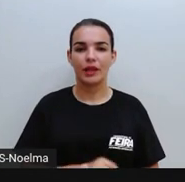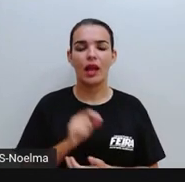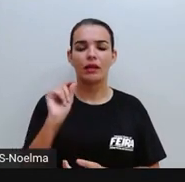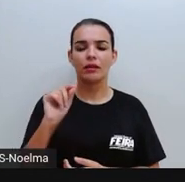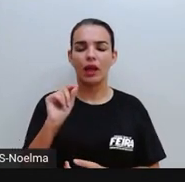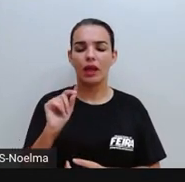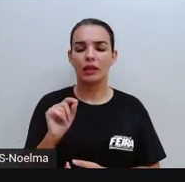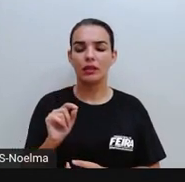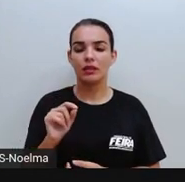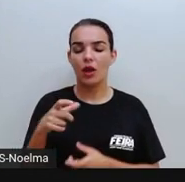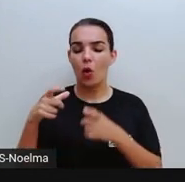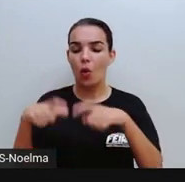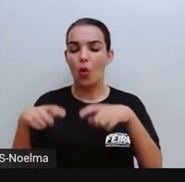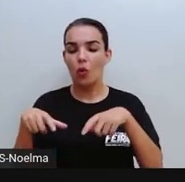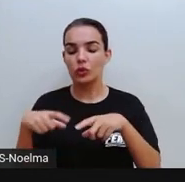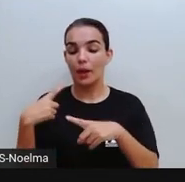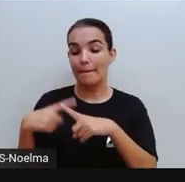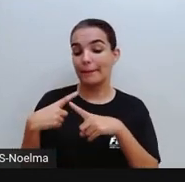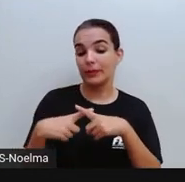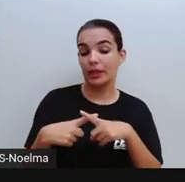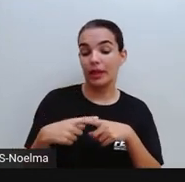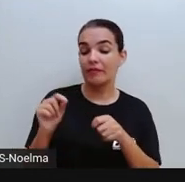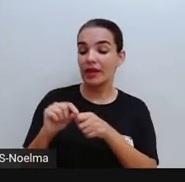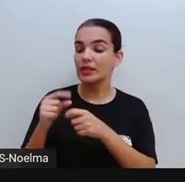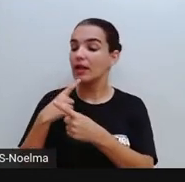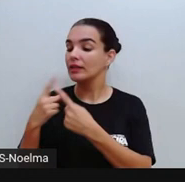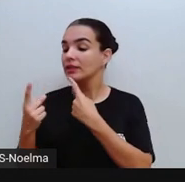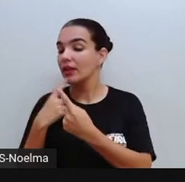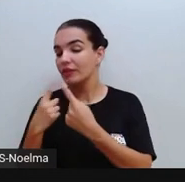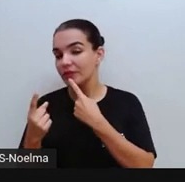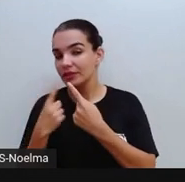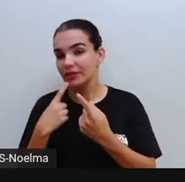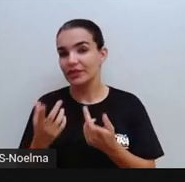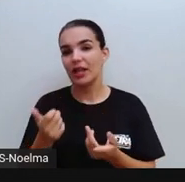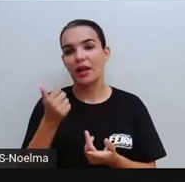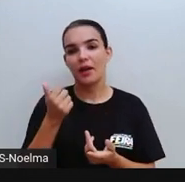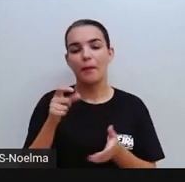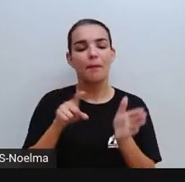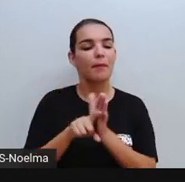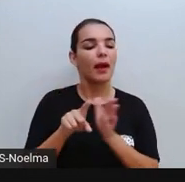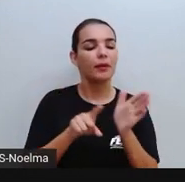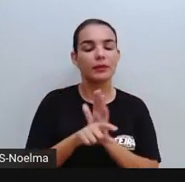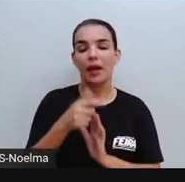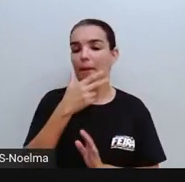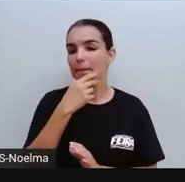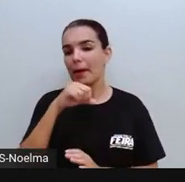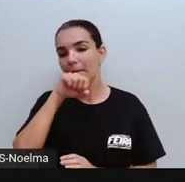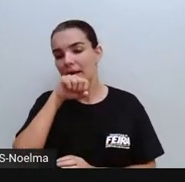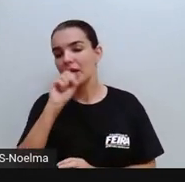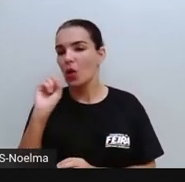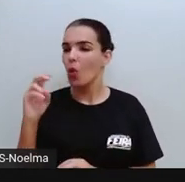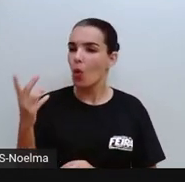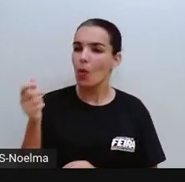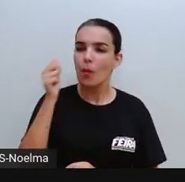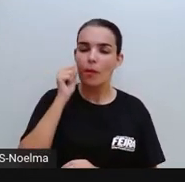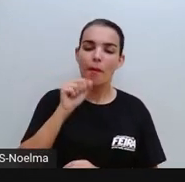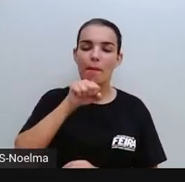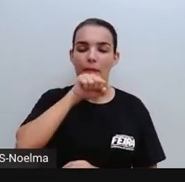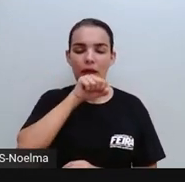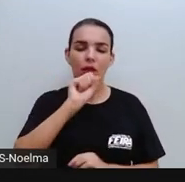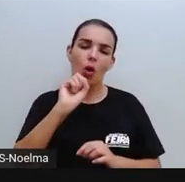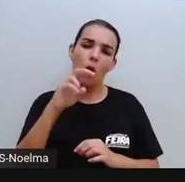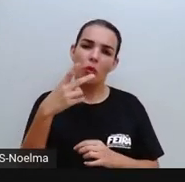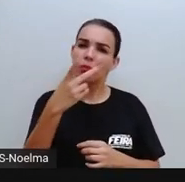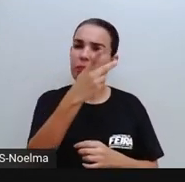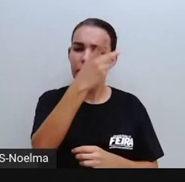como onde fazer a entrevista certo vou perguntar ali ao papai EA Mamãe eu quem